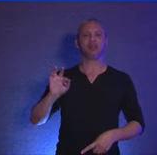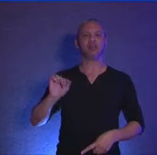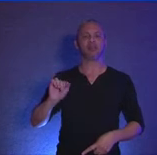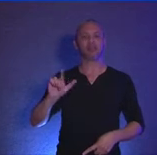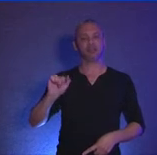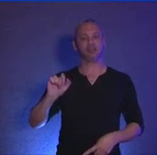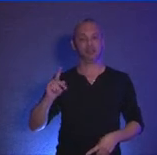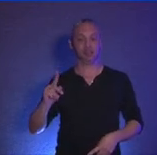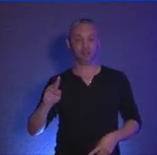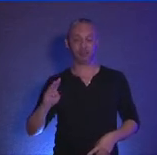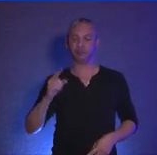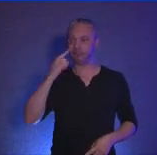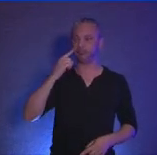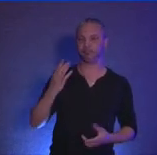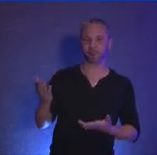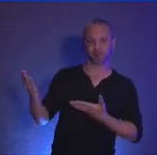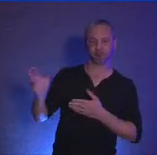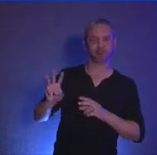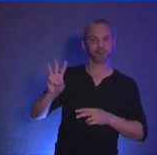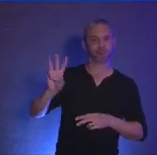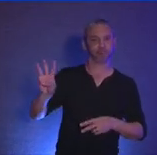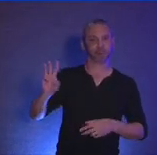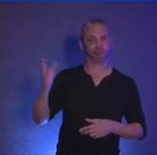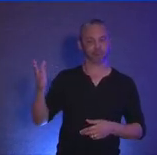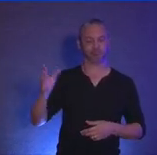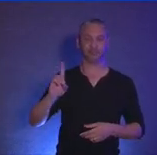Acesse em datalab.org.